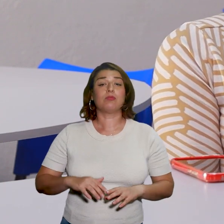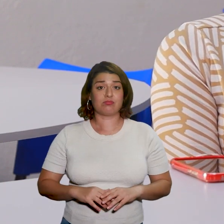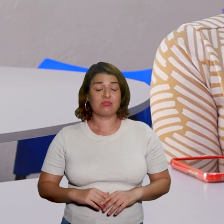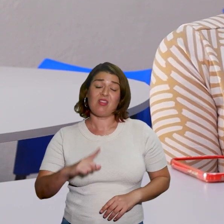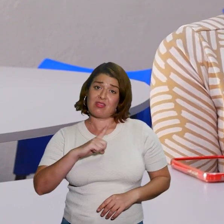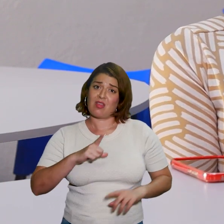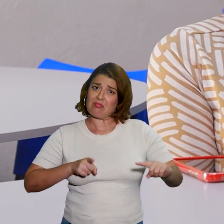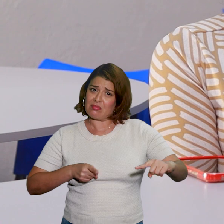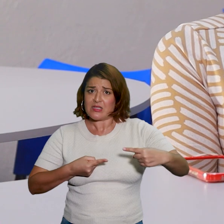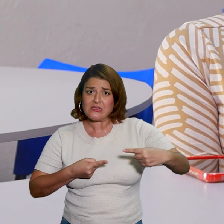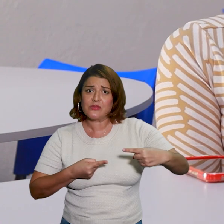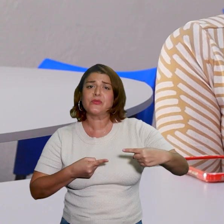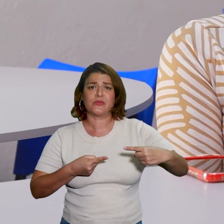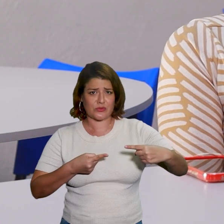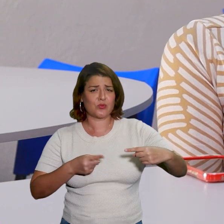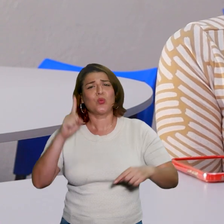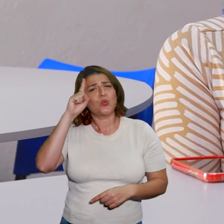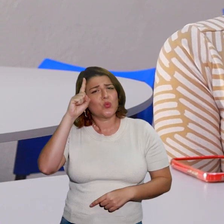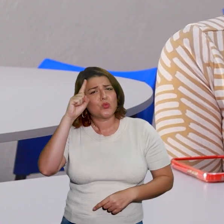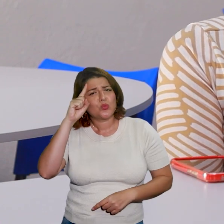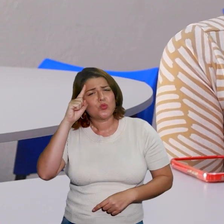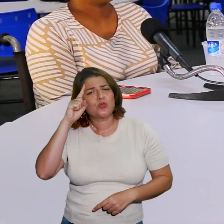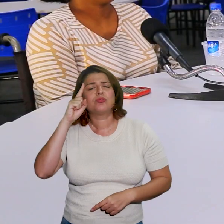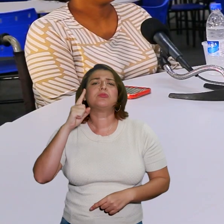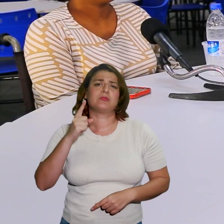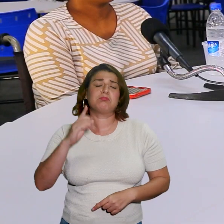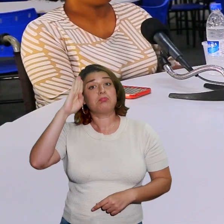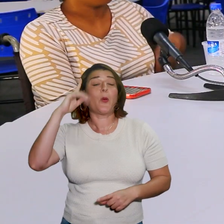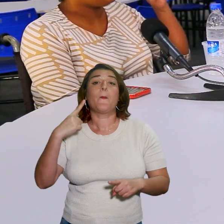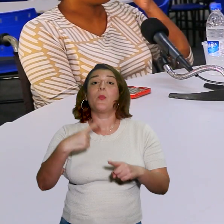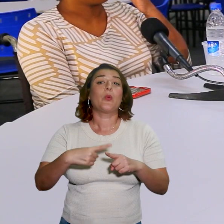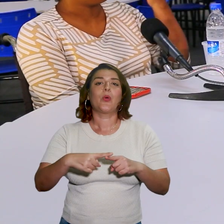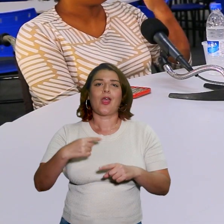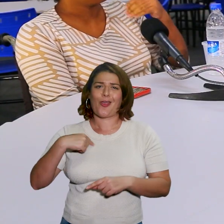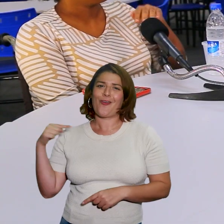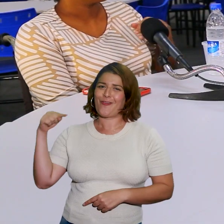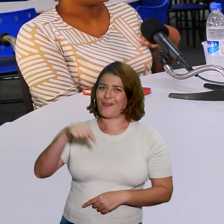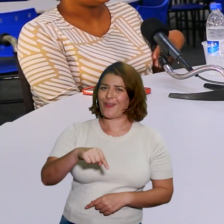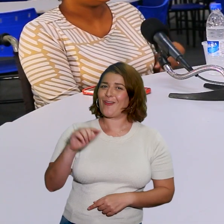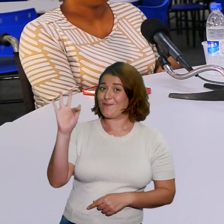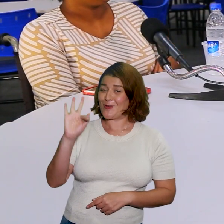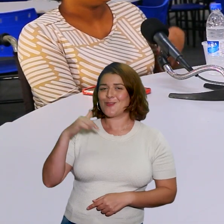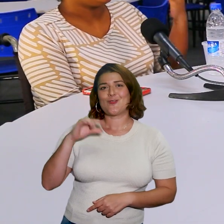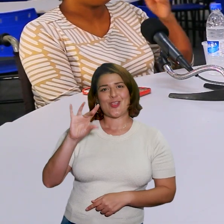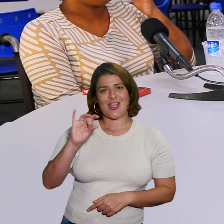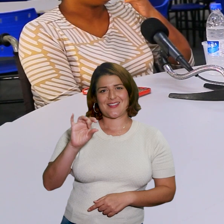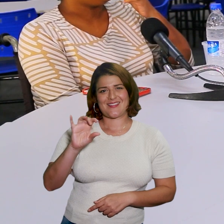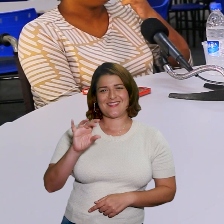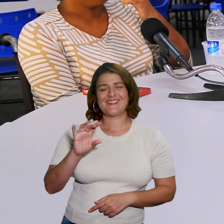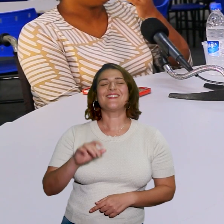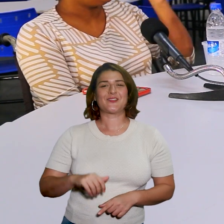tem os desafios no dia a dia, principalmente porque eu venho para a faculdade sozinha, já